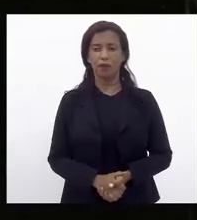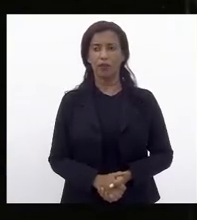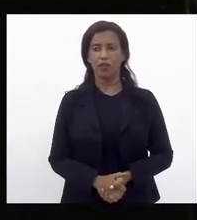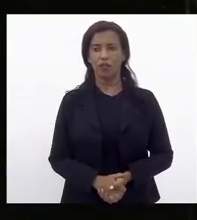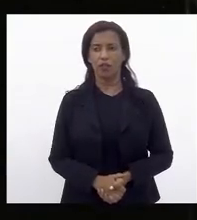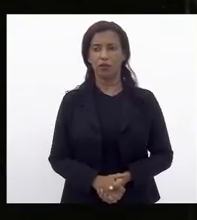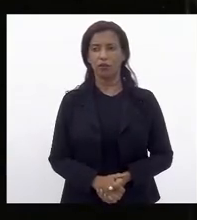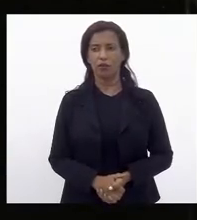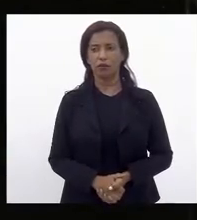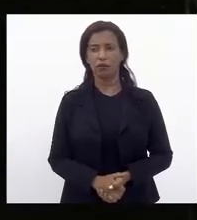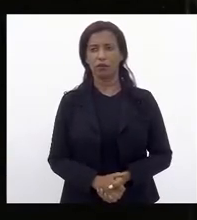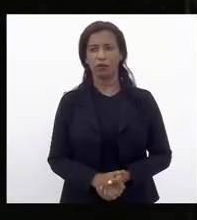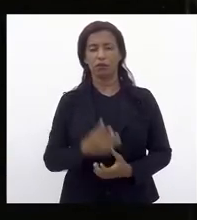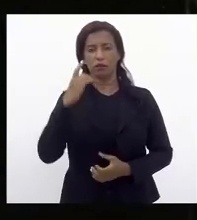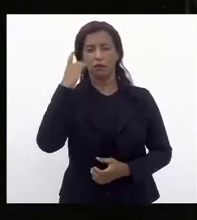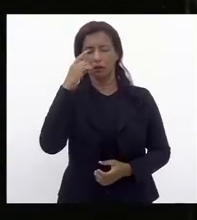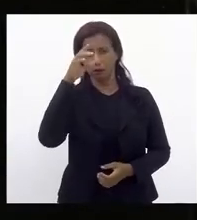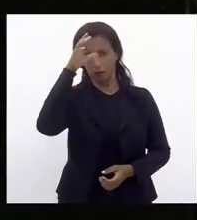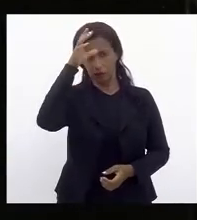Deputada Tia Ju,